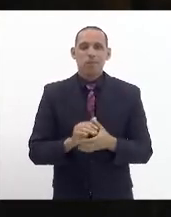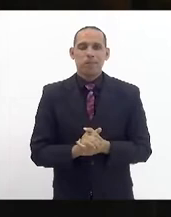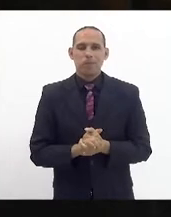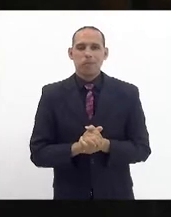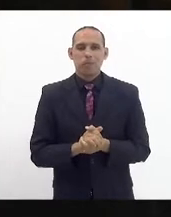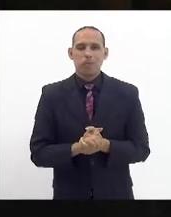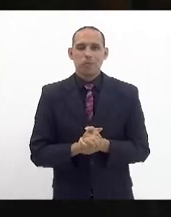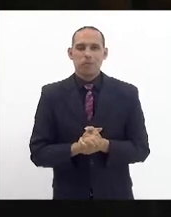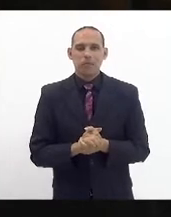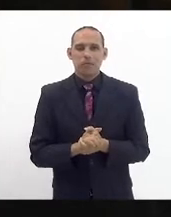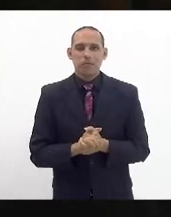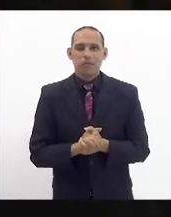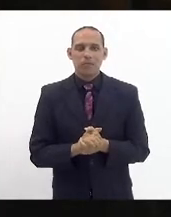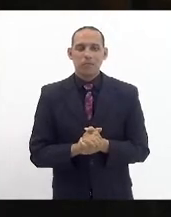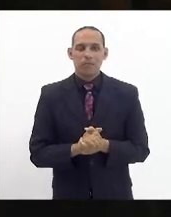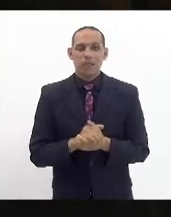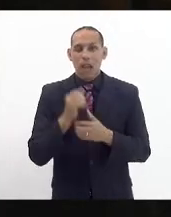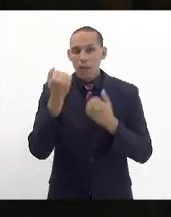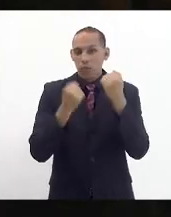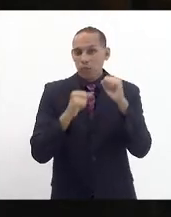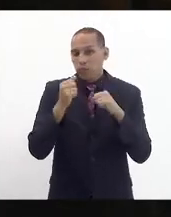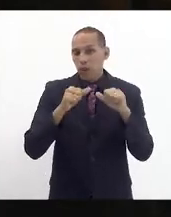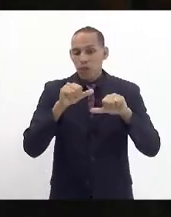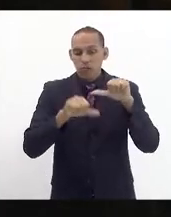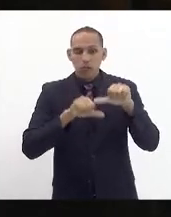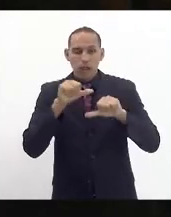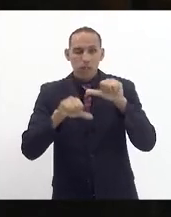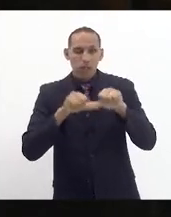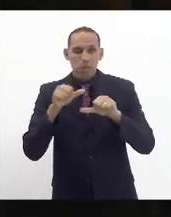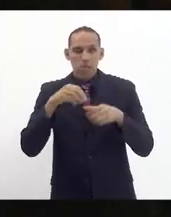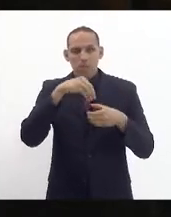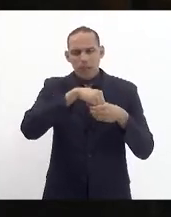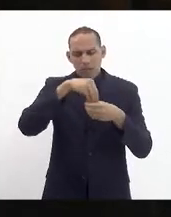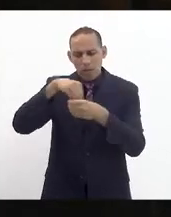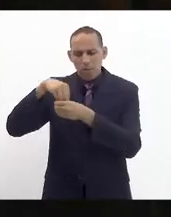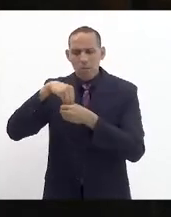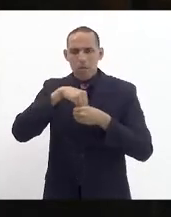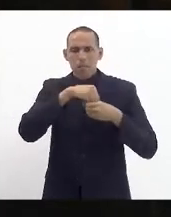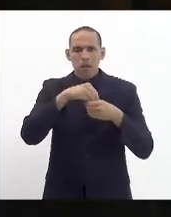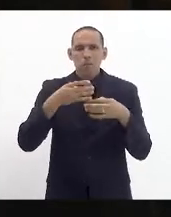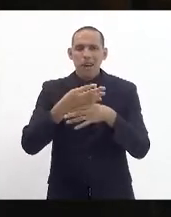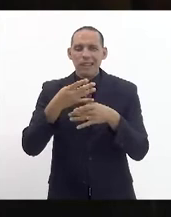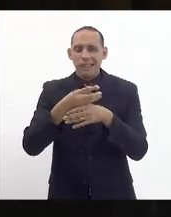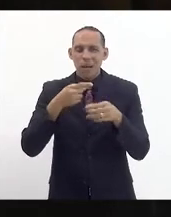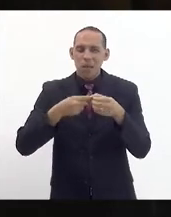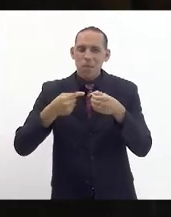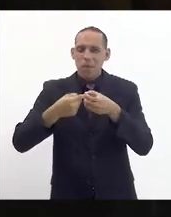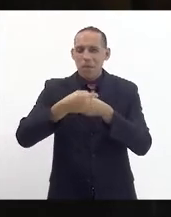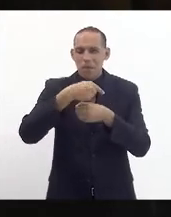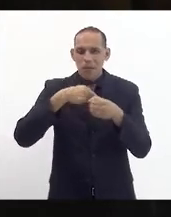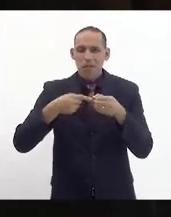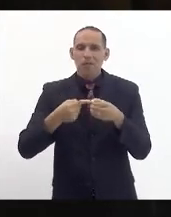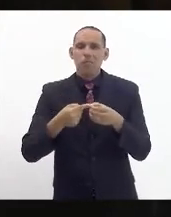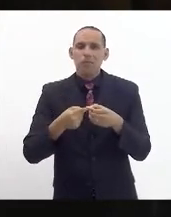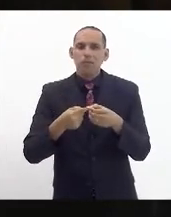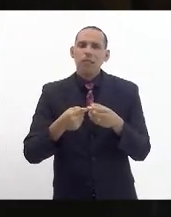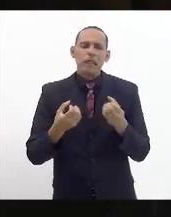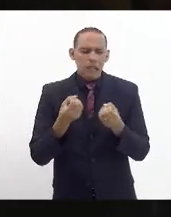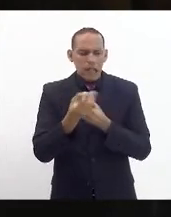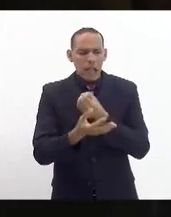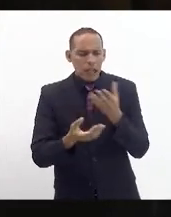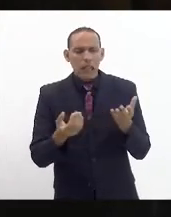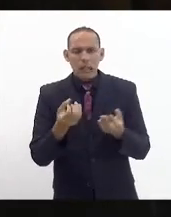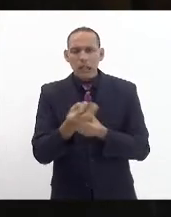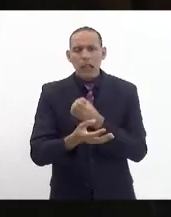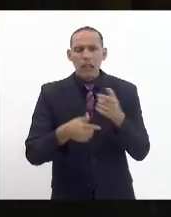representa uma indústria de transformação nessas cidades do interior do Rio de Janeiro, que, claro, potencializa emprego, mas a gente